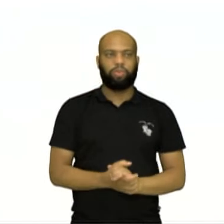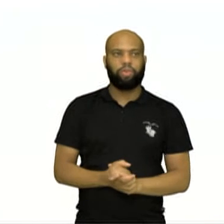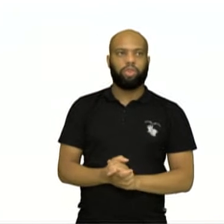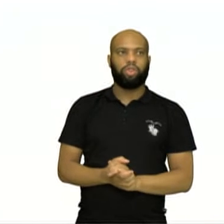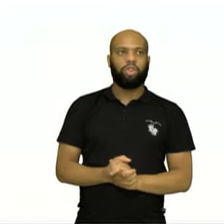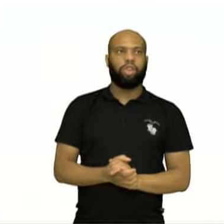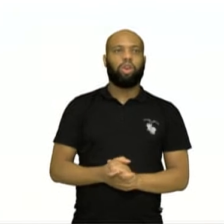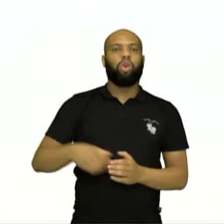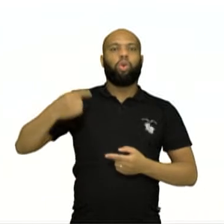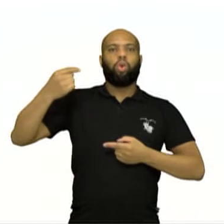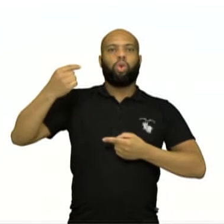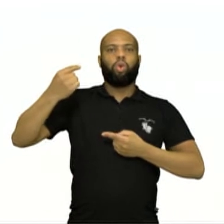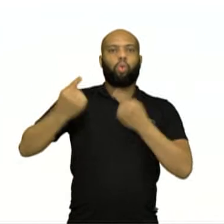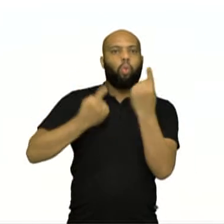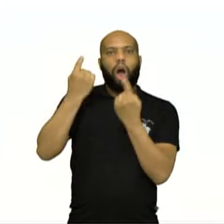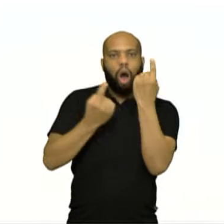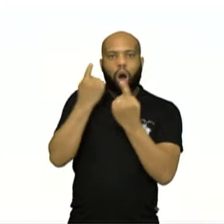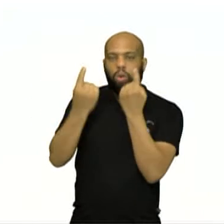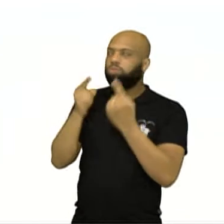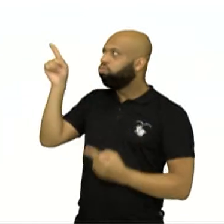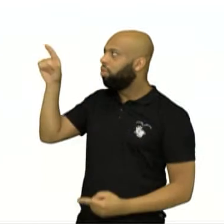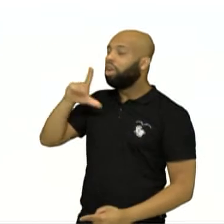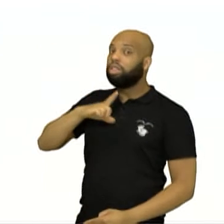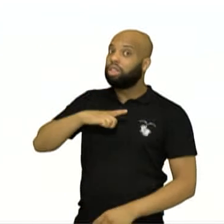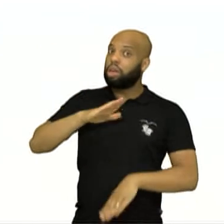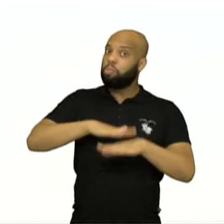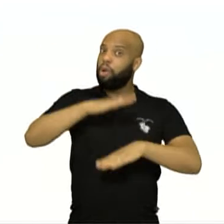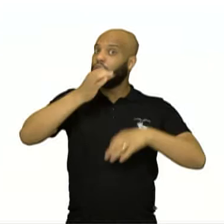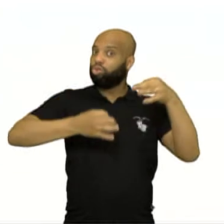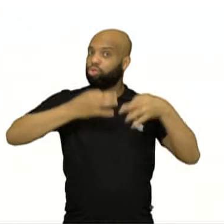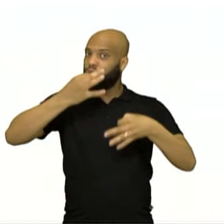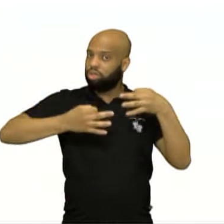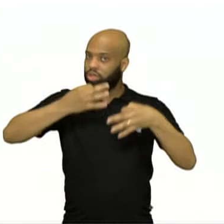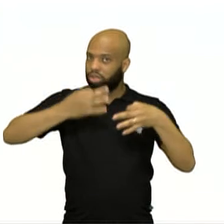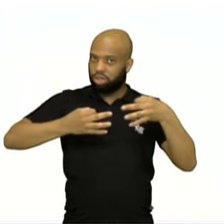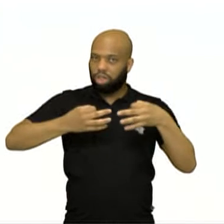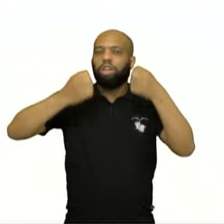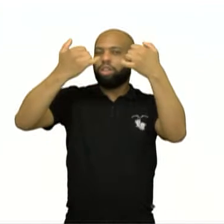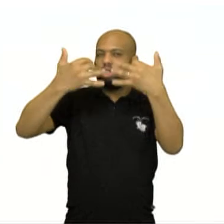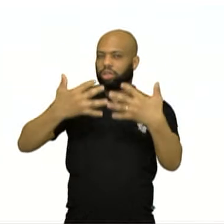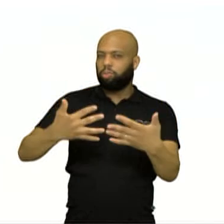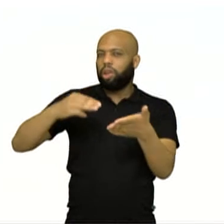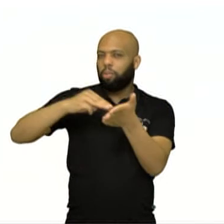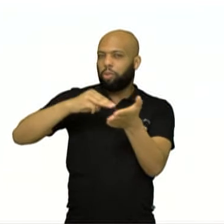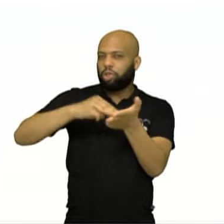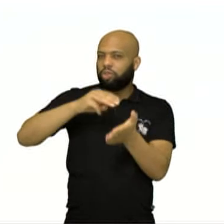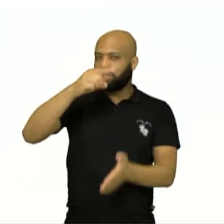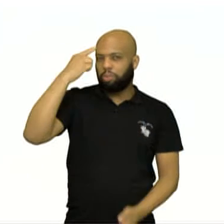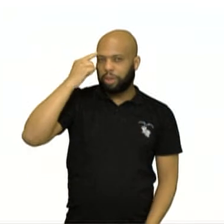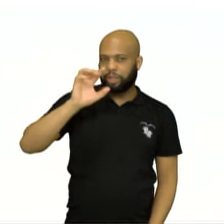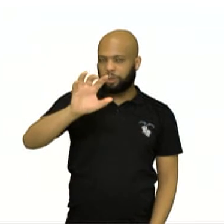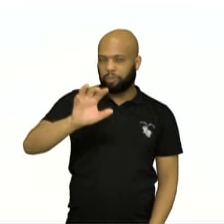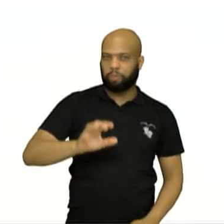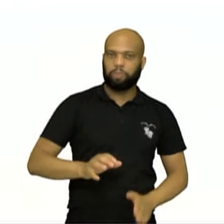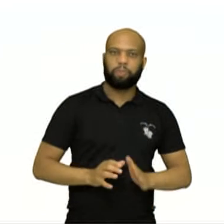Em qual dessas situações há maior senso de justiça? E explique por que você pensa dessa maneira.